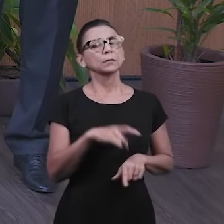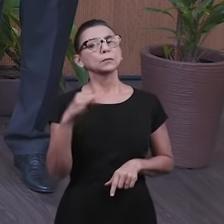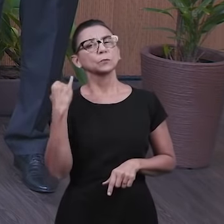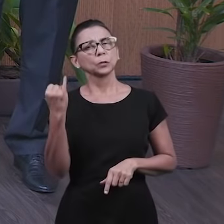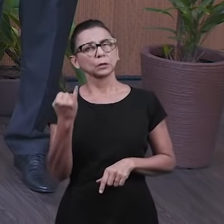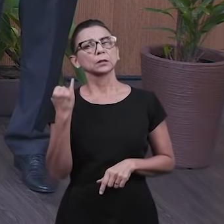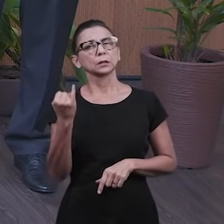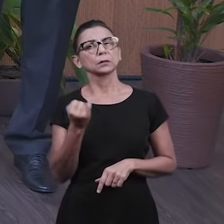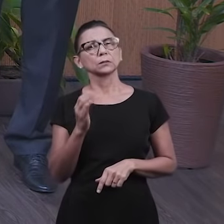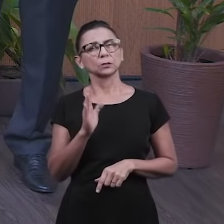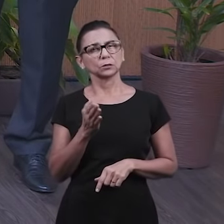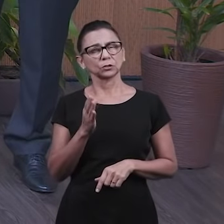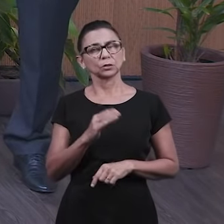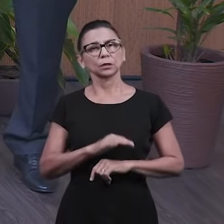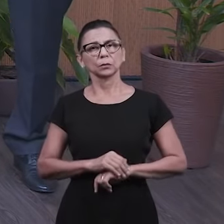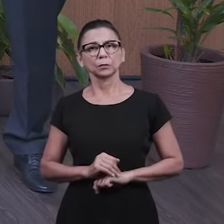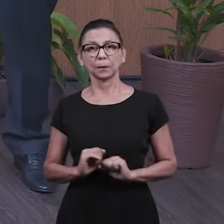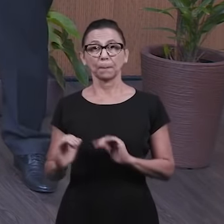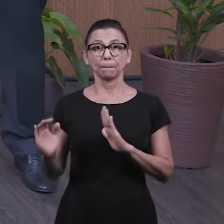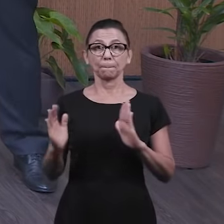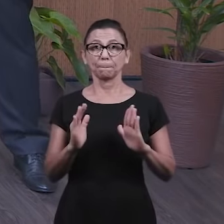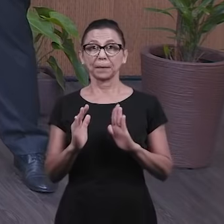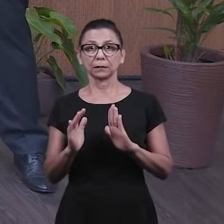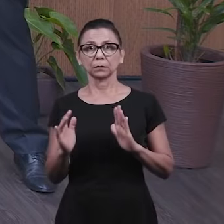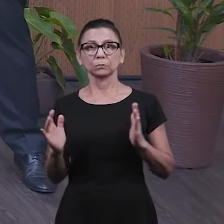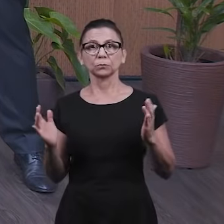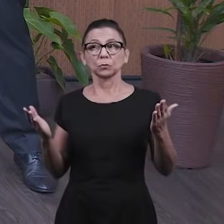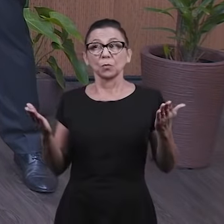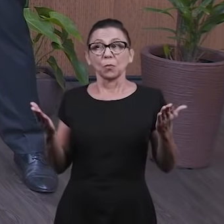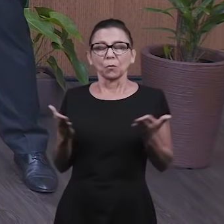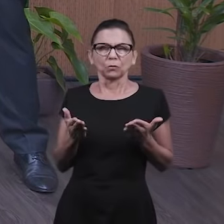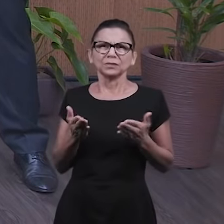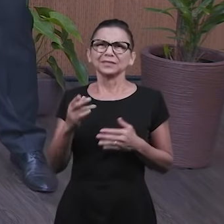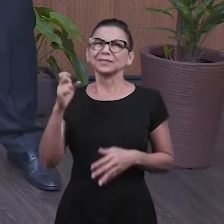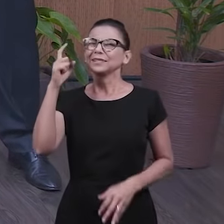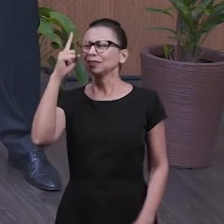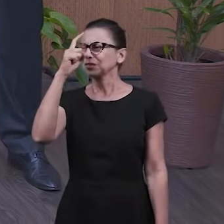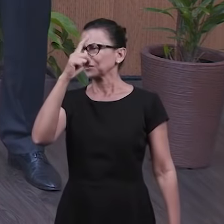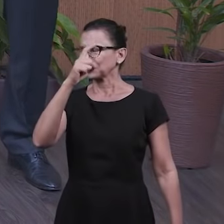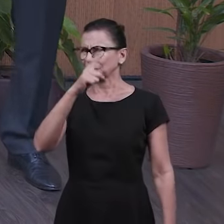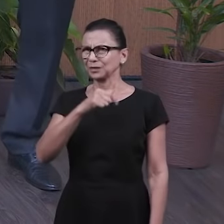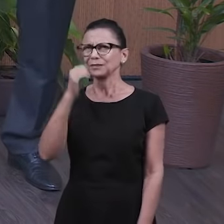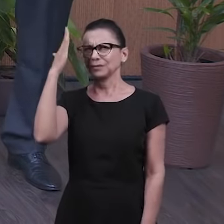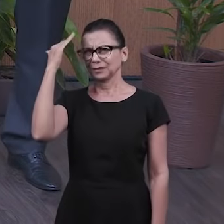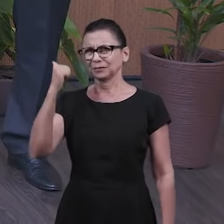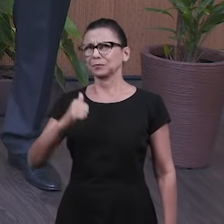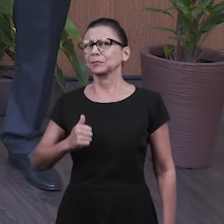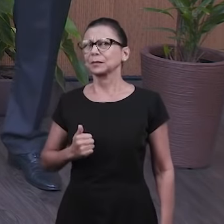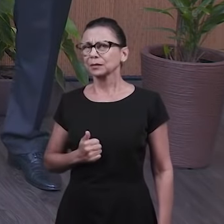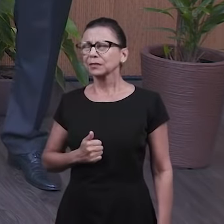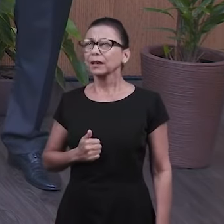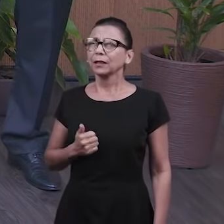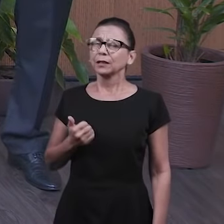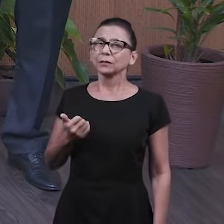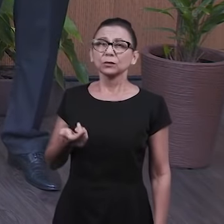tempos, os dias atuais são muito difíceis. São. Estamos aí há